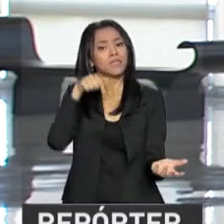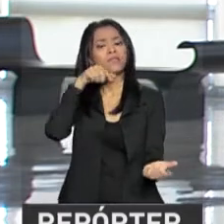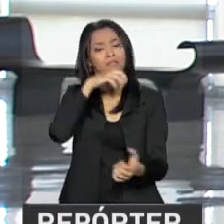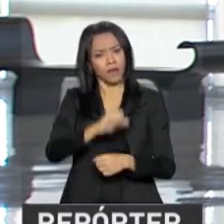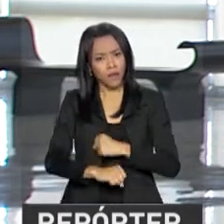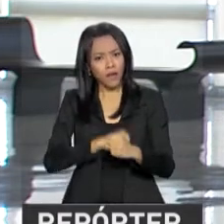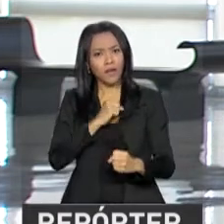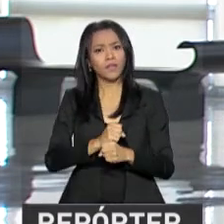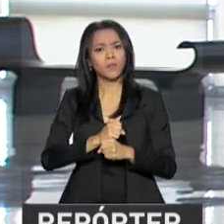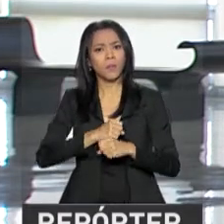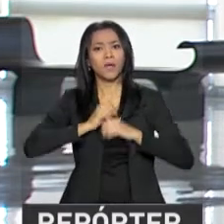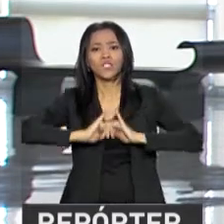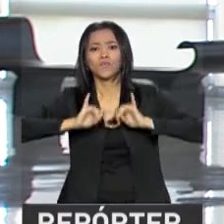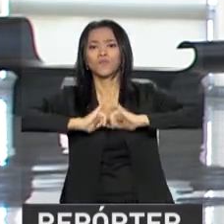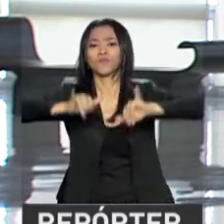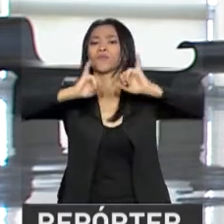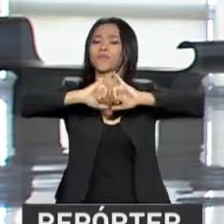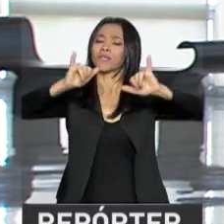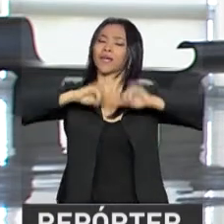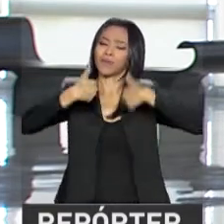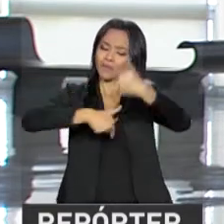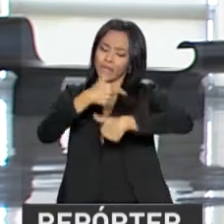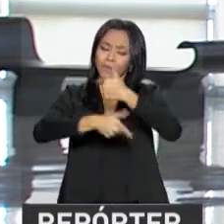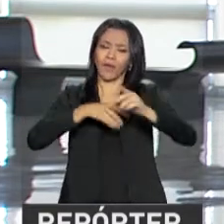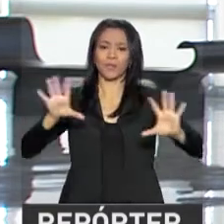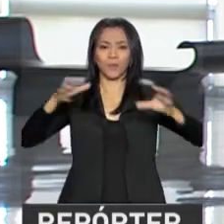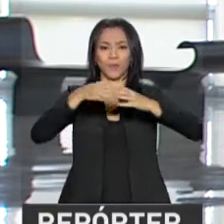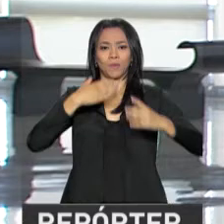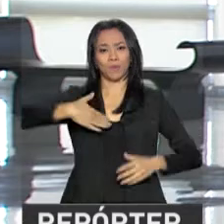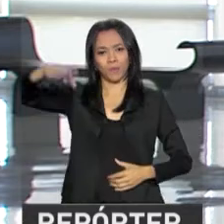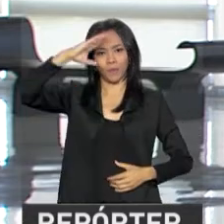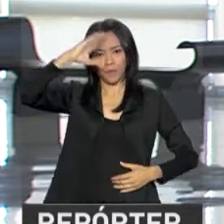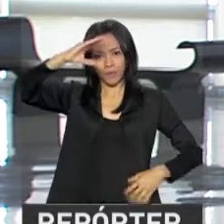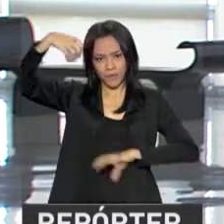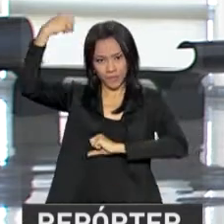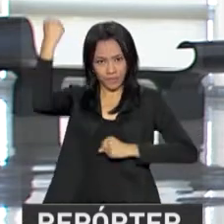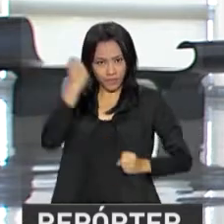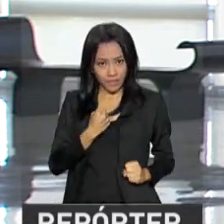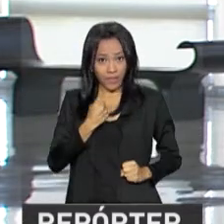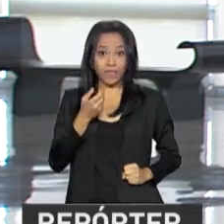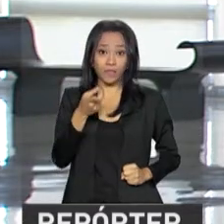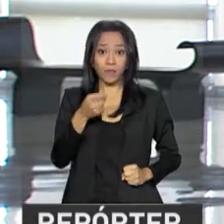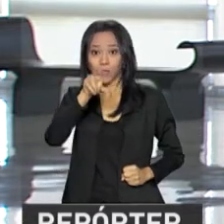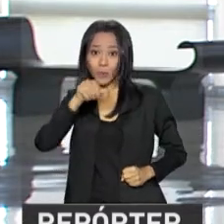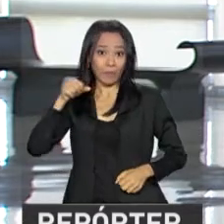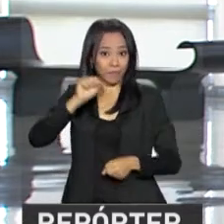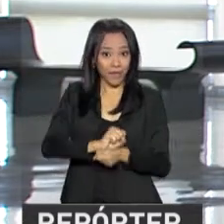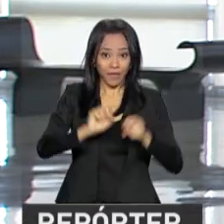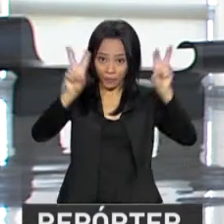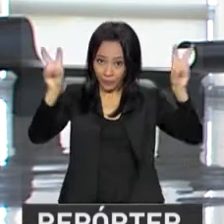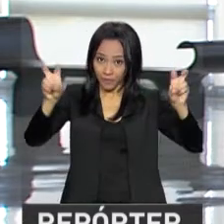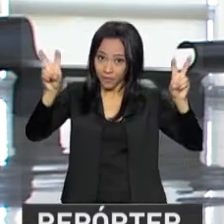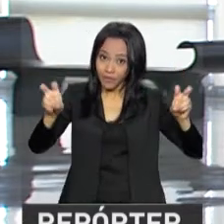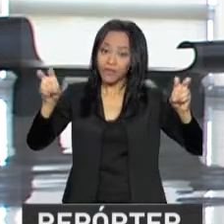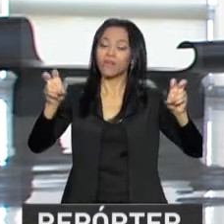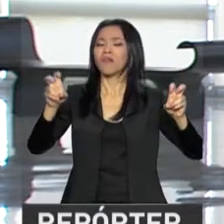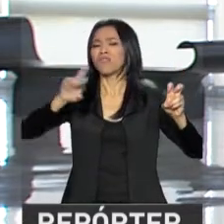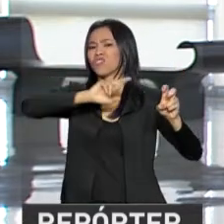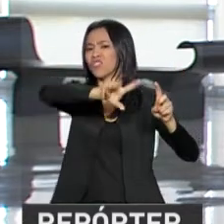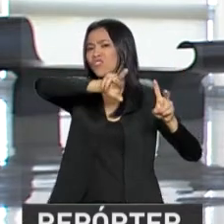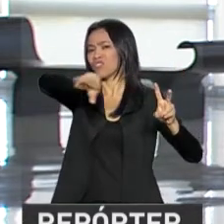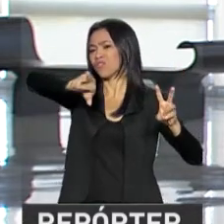para divulgar o trabalho da corporação com slogan o seu exército nunca para a campanha reúne diferentes